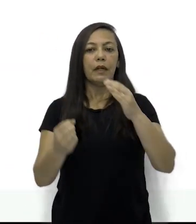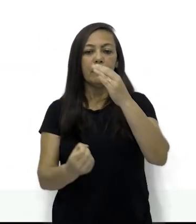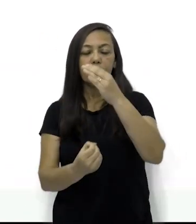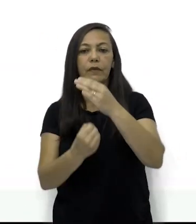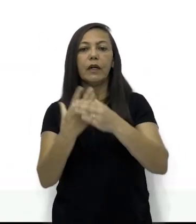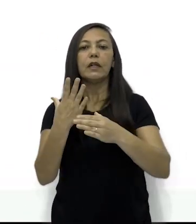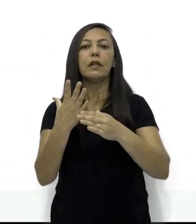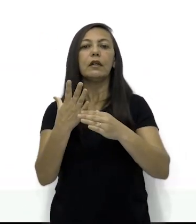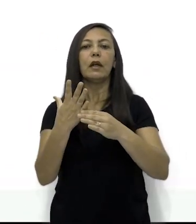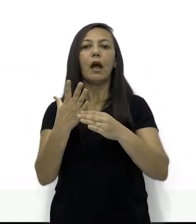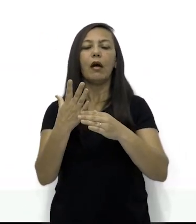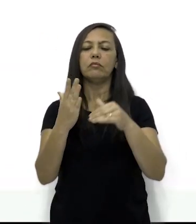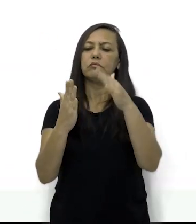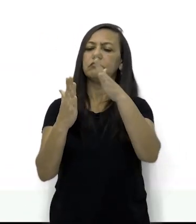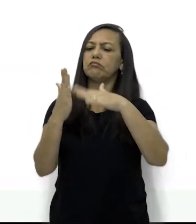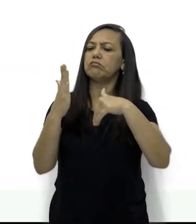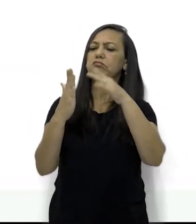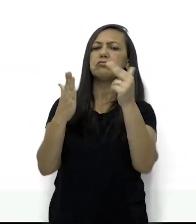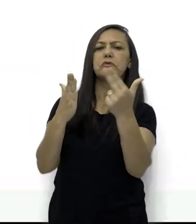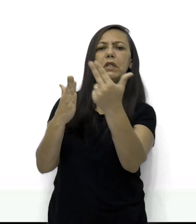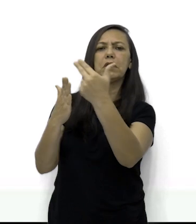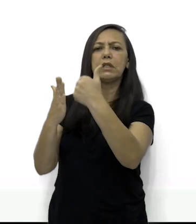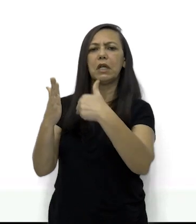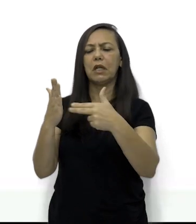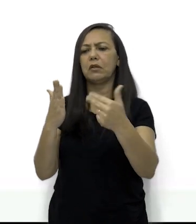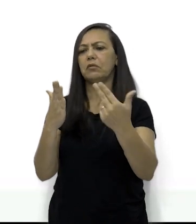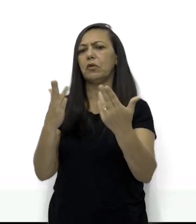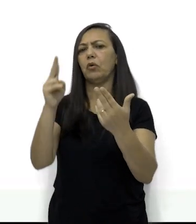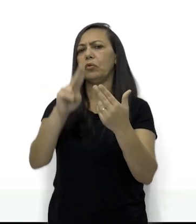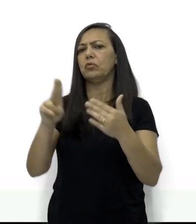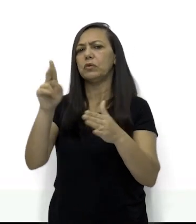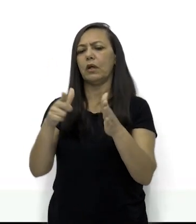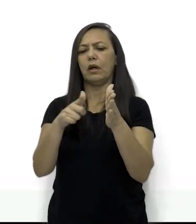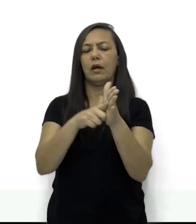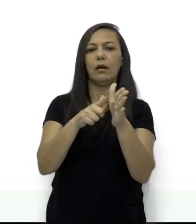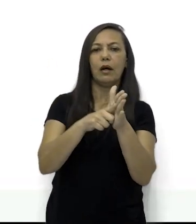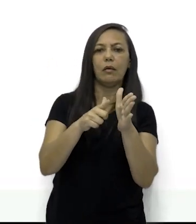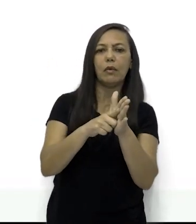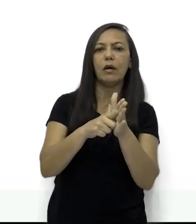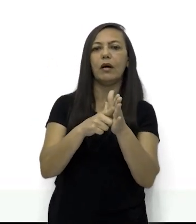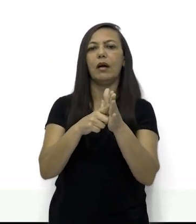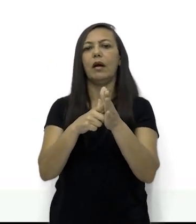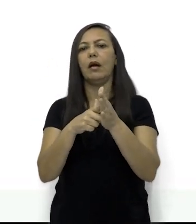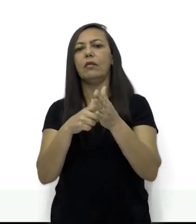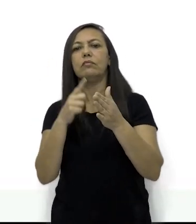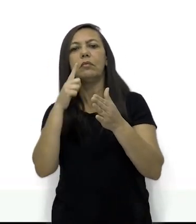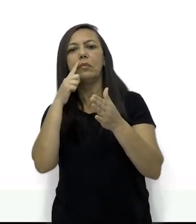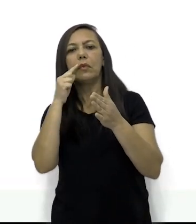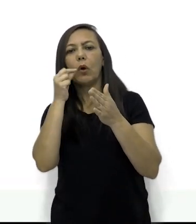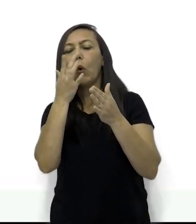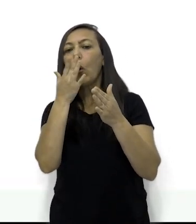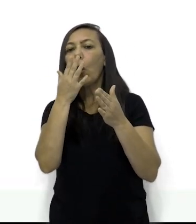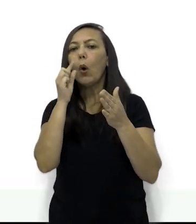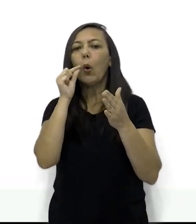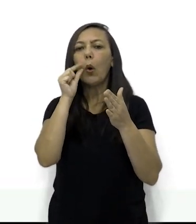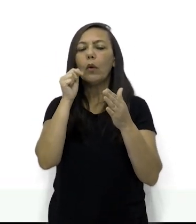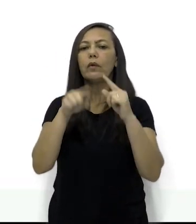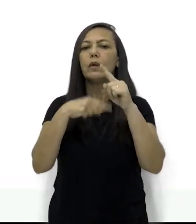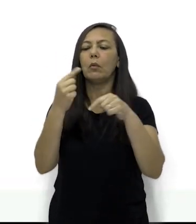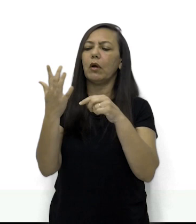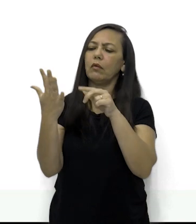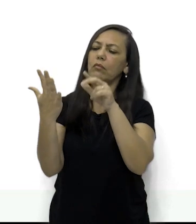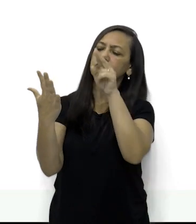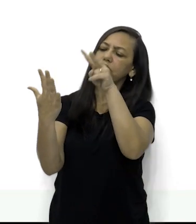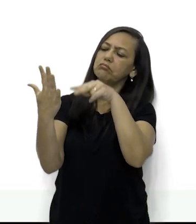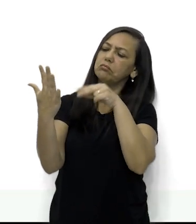vão criar a obra de arte de vocês com o material que vocês já têm em casa. Após criar essa obra de arte, vocês vão fazer uma leitura dessa